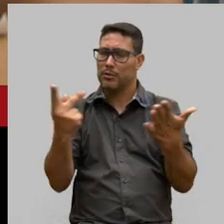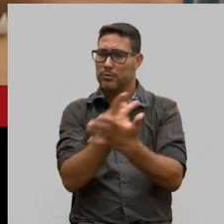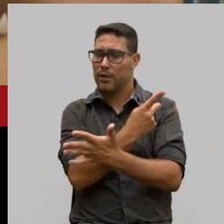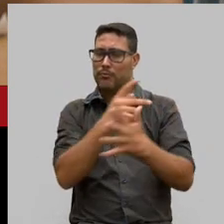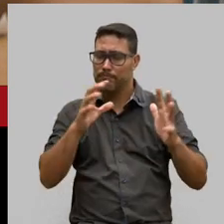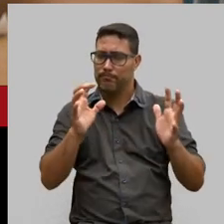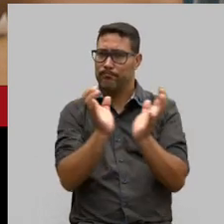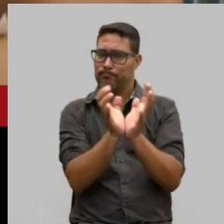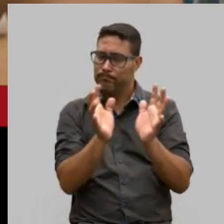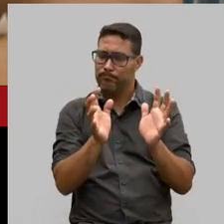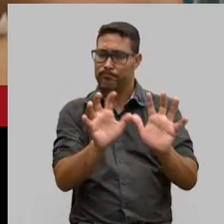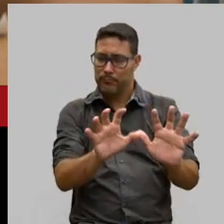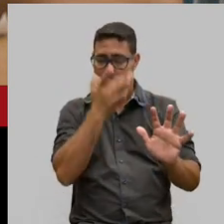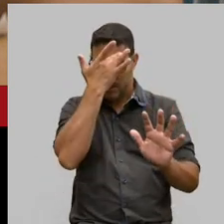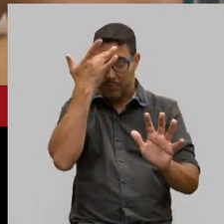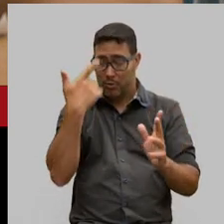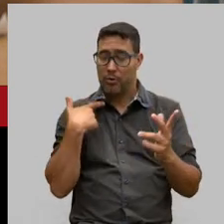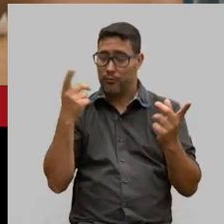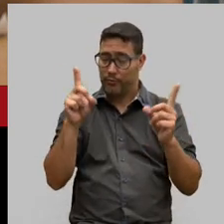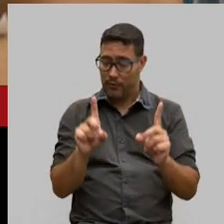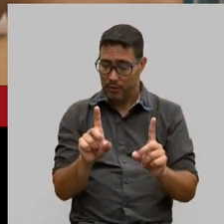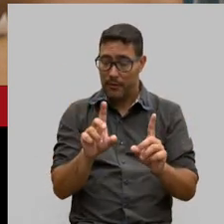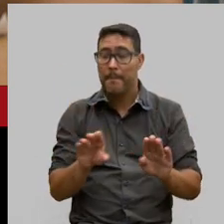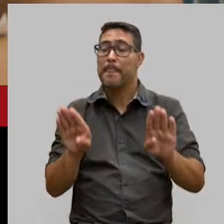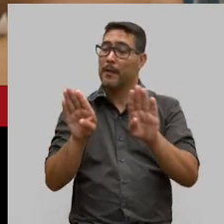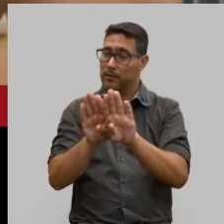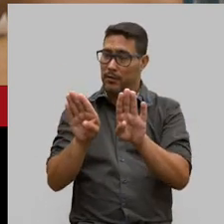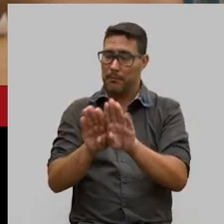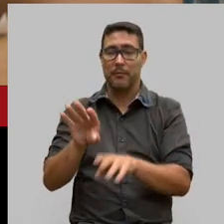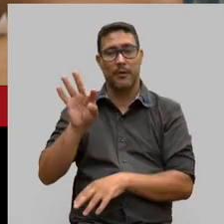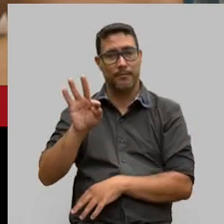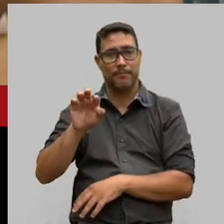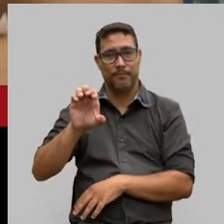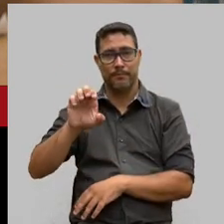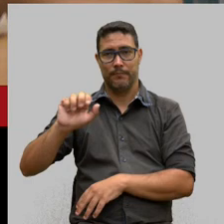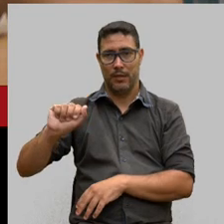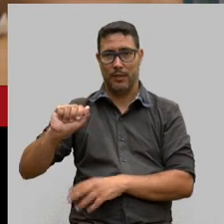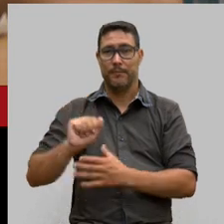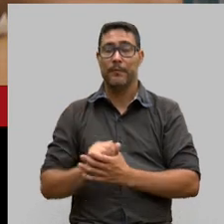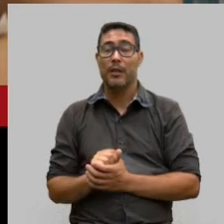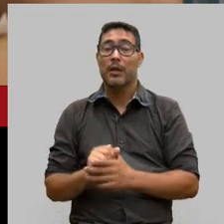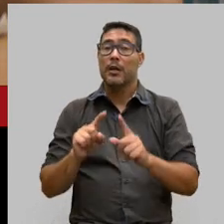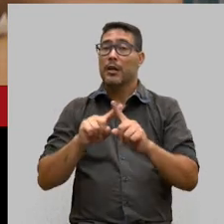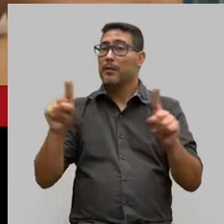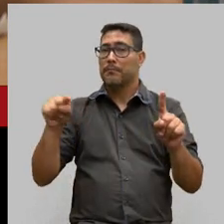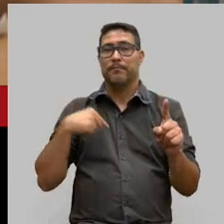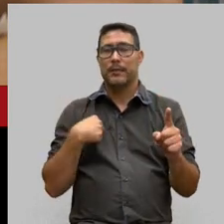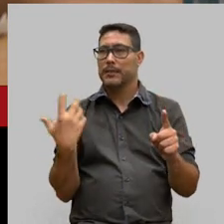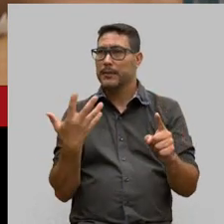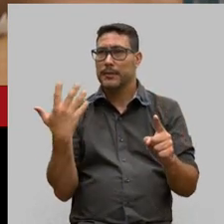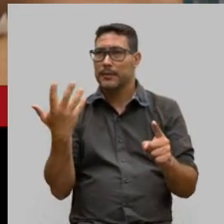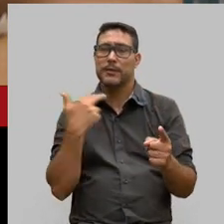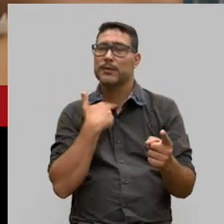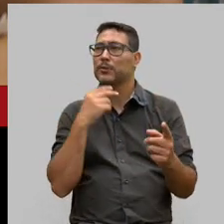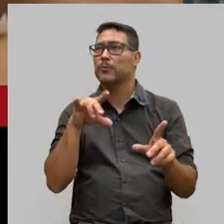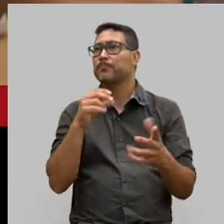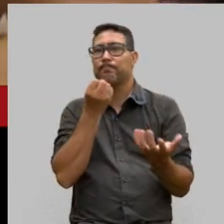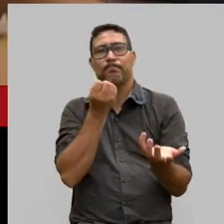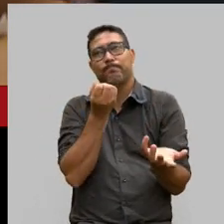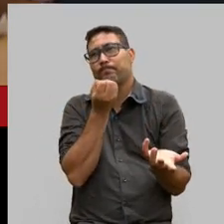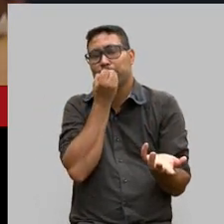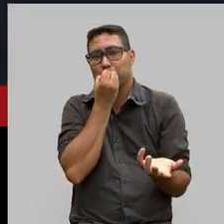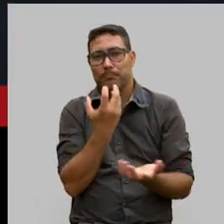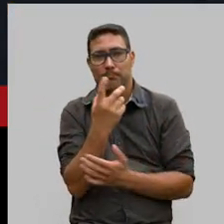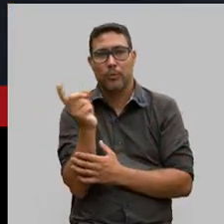com teia no estado avaliamos que não seria pertinente definir medidas como a